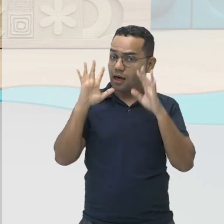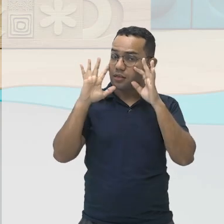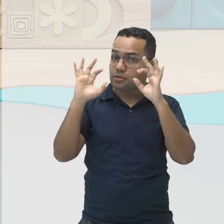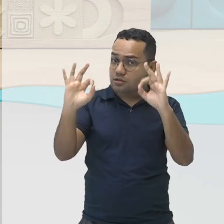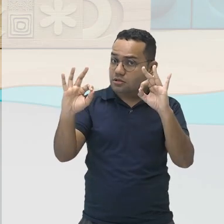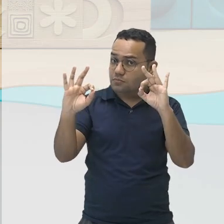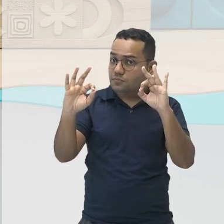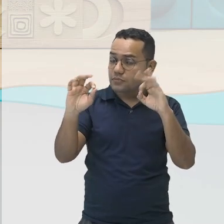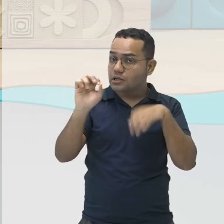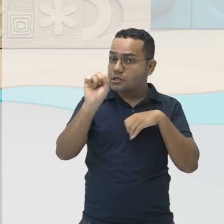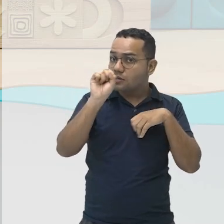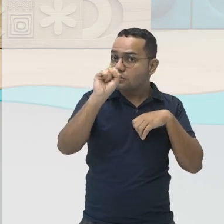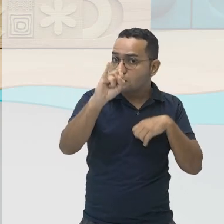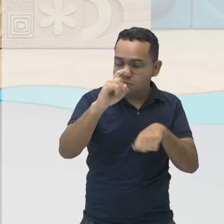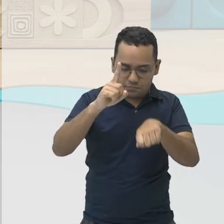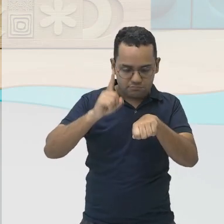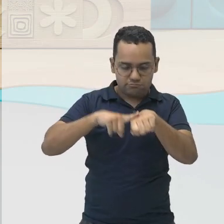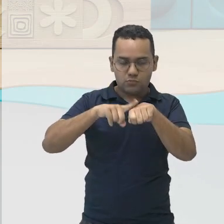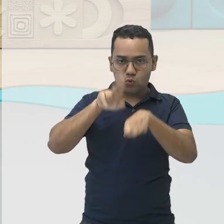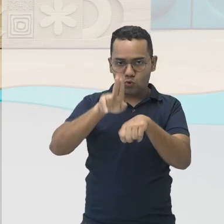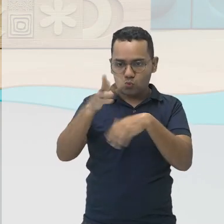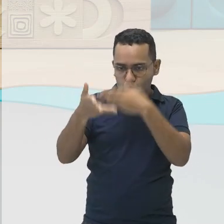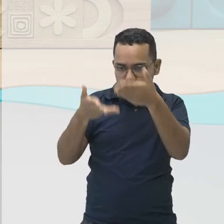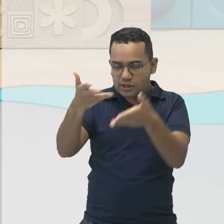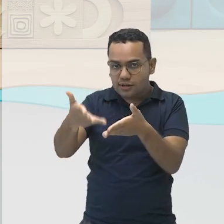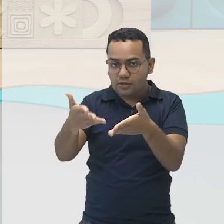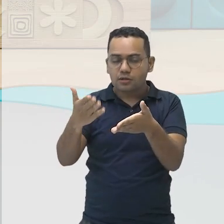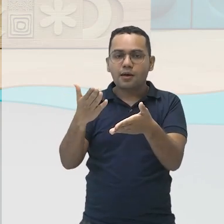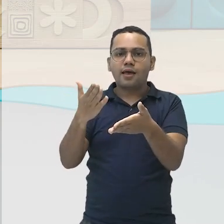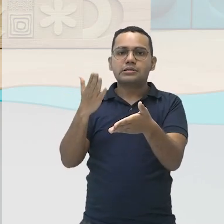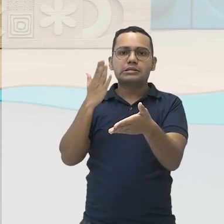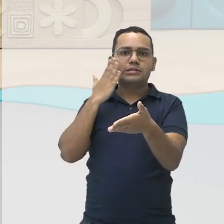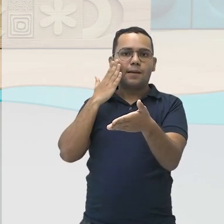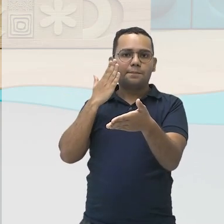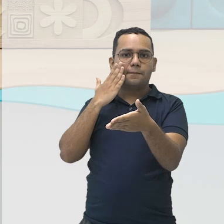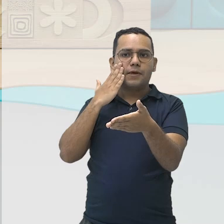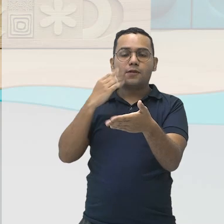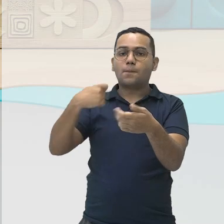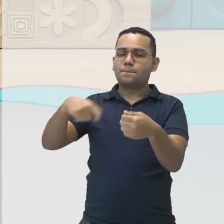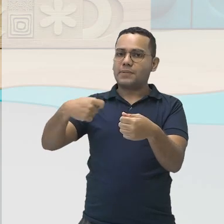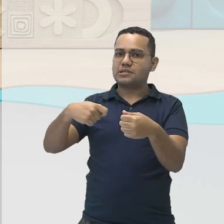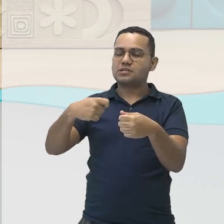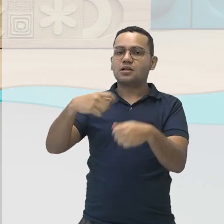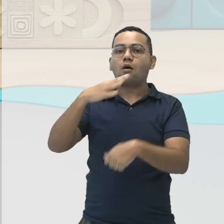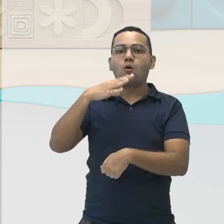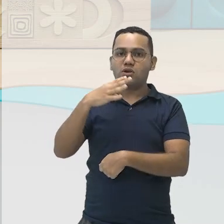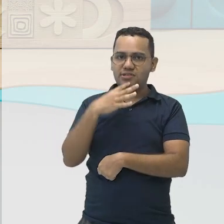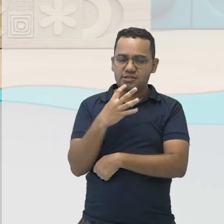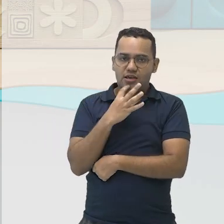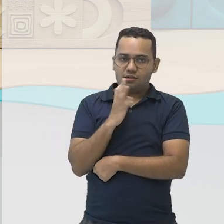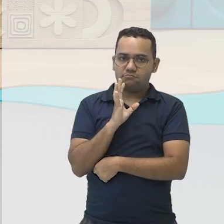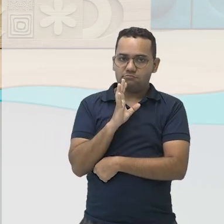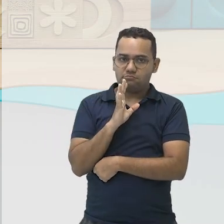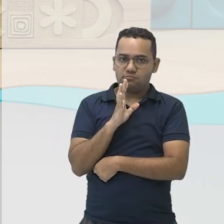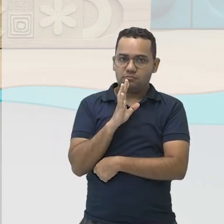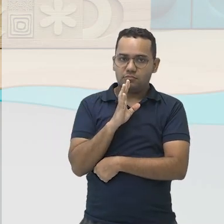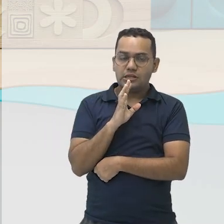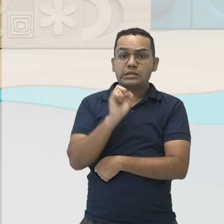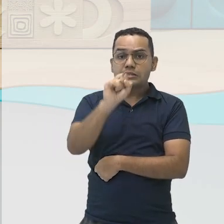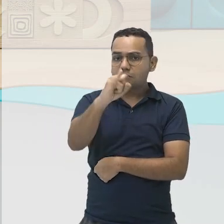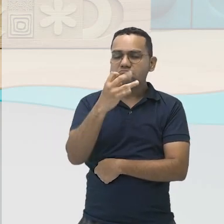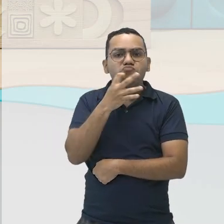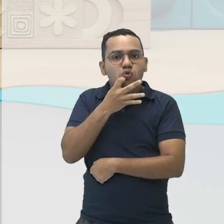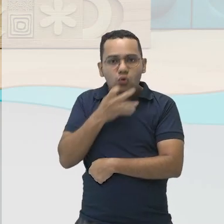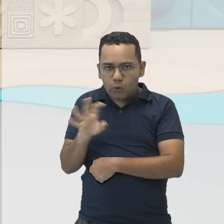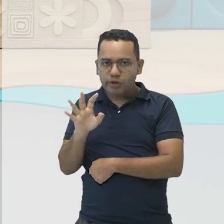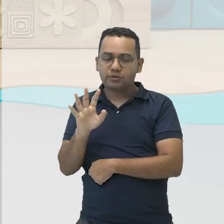conhecimento para isso. Se você não sabe o que fazer, não faça nada, só liga para o serviço de emergência e